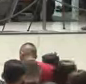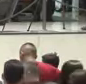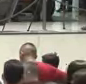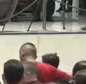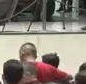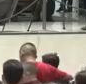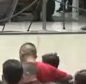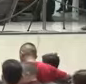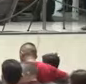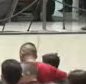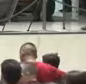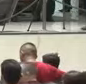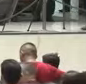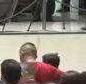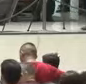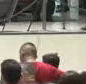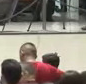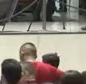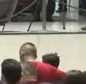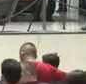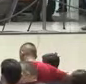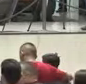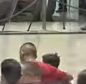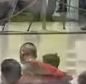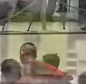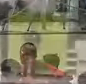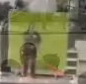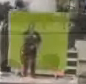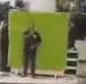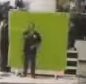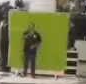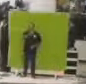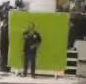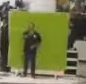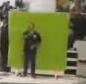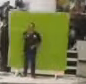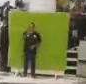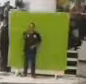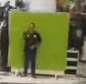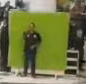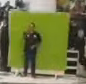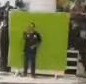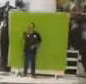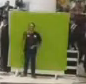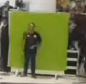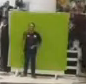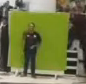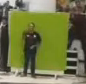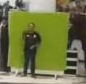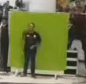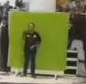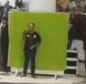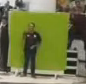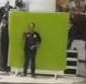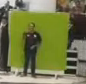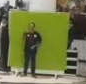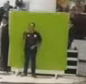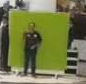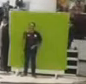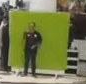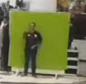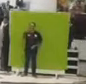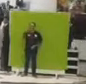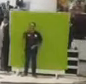a 14ª, a 15ª. A 35ª. Onde está a 36ª?